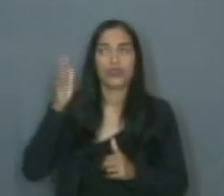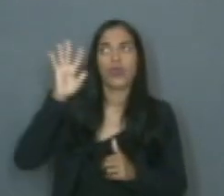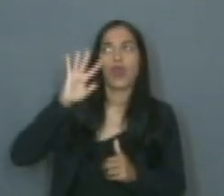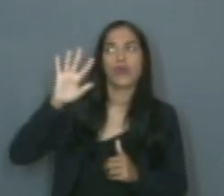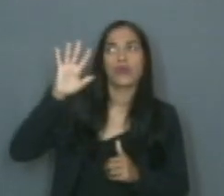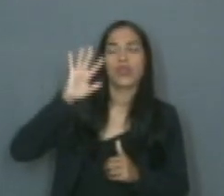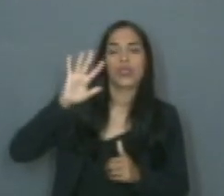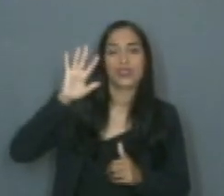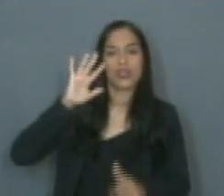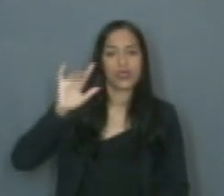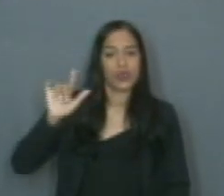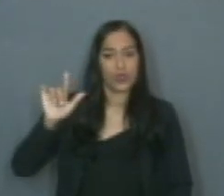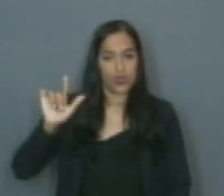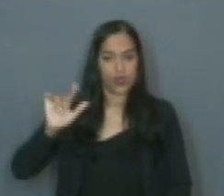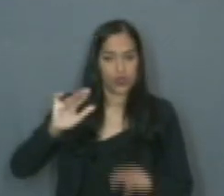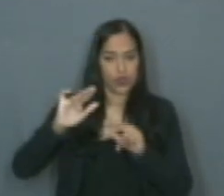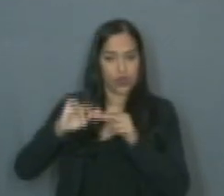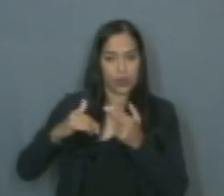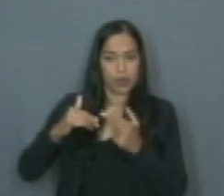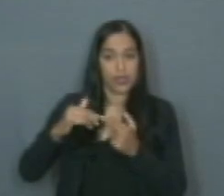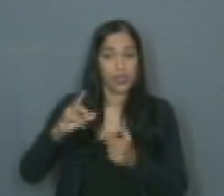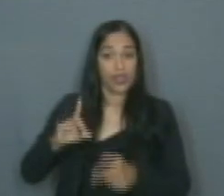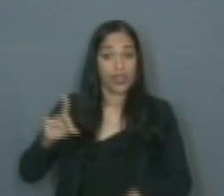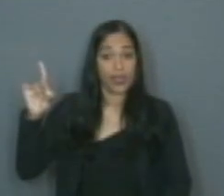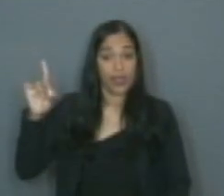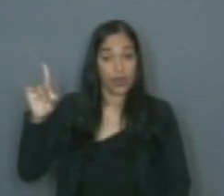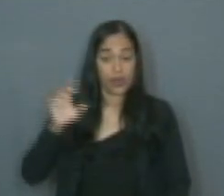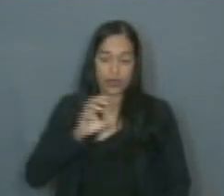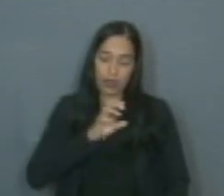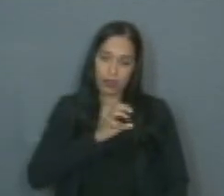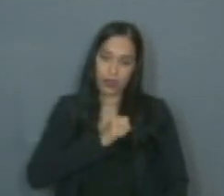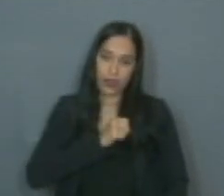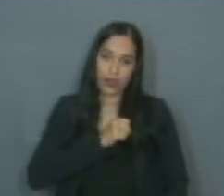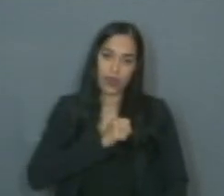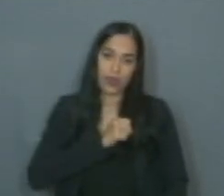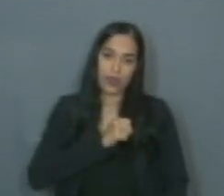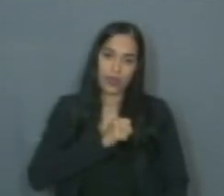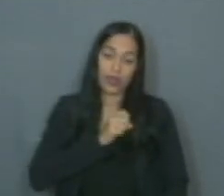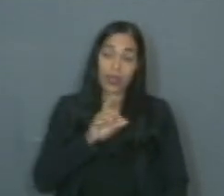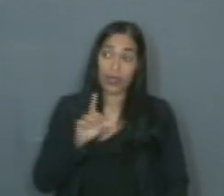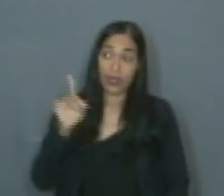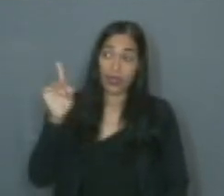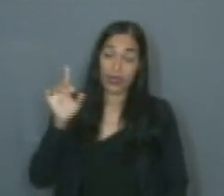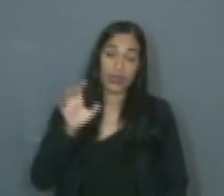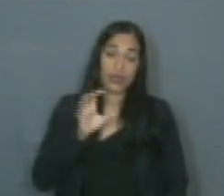refletindo sobre isso, porque Deus é amor. Amor e paz.